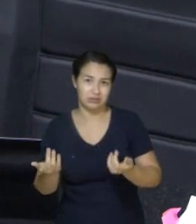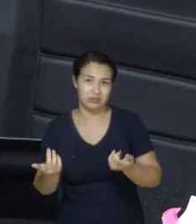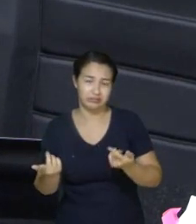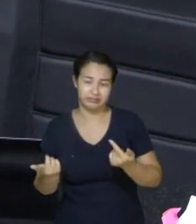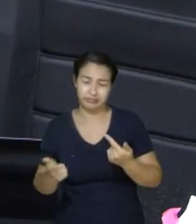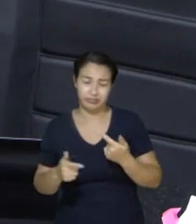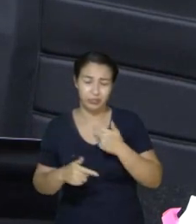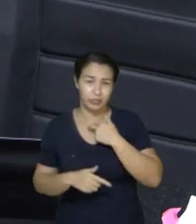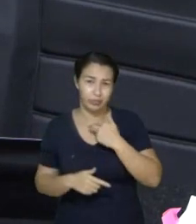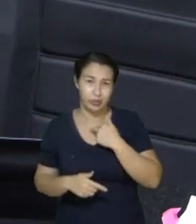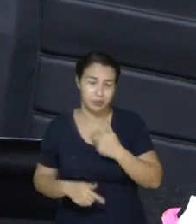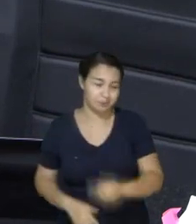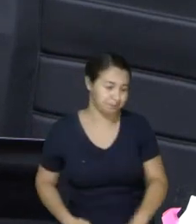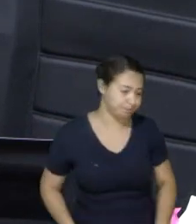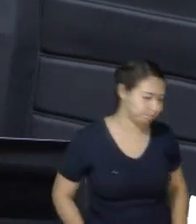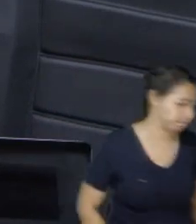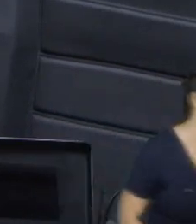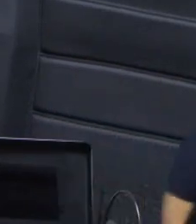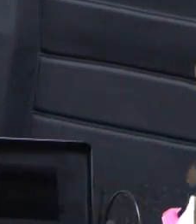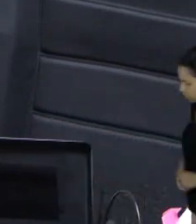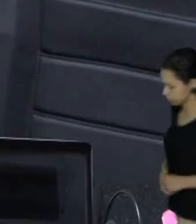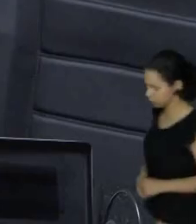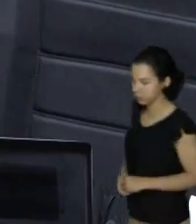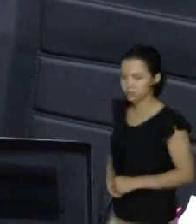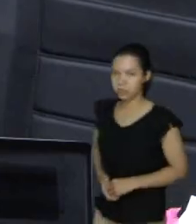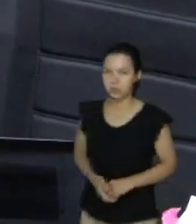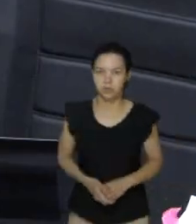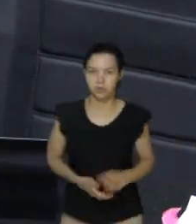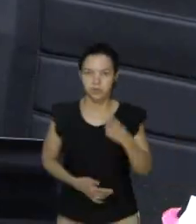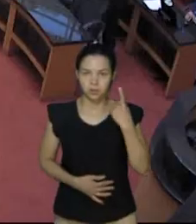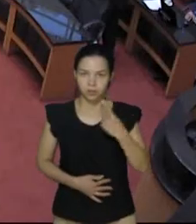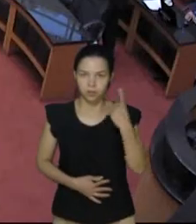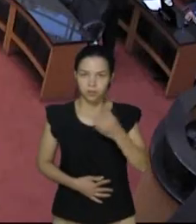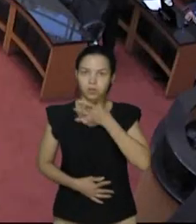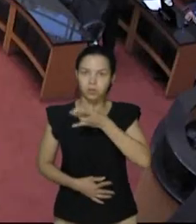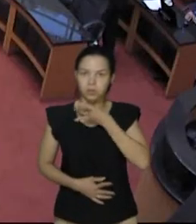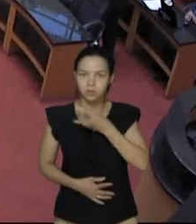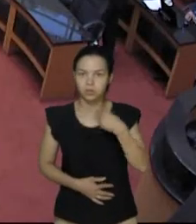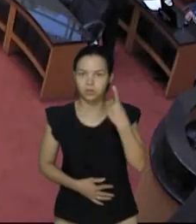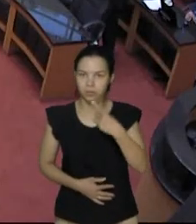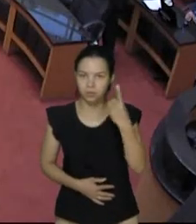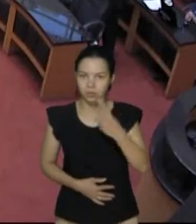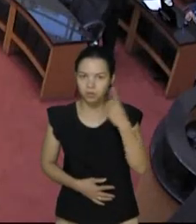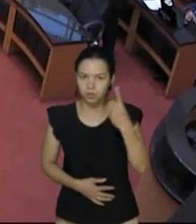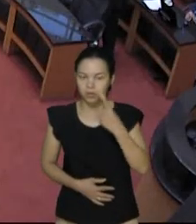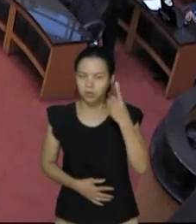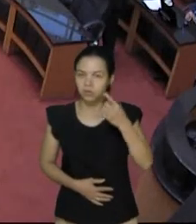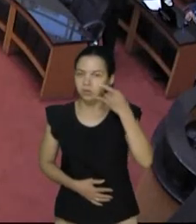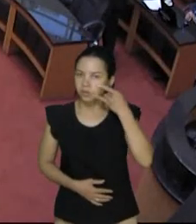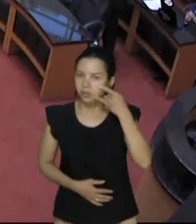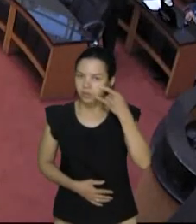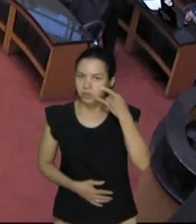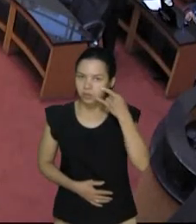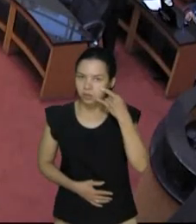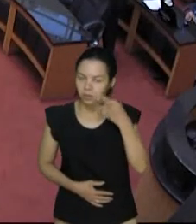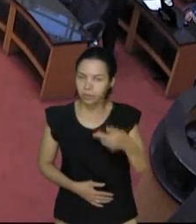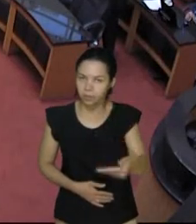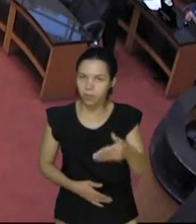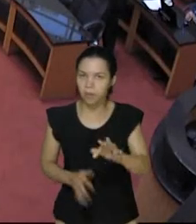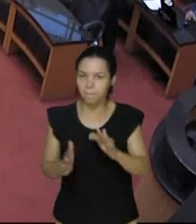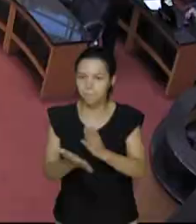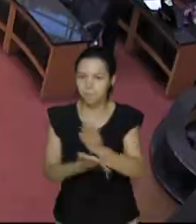Se não tivesse aqui a presença, se não me falha a memória, deputado Cobalcini, deputado Mauro de Nadal, e ele fosse aprovado